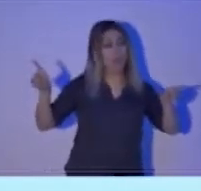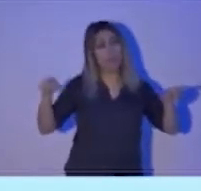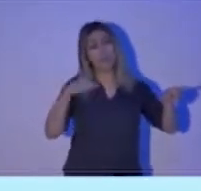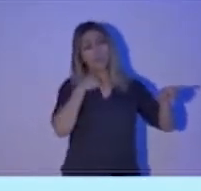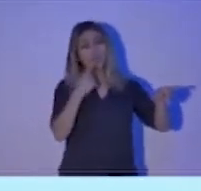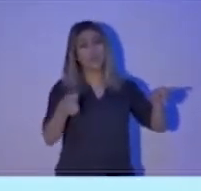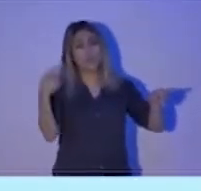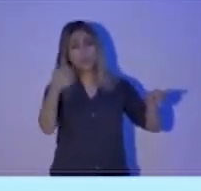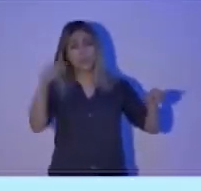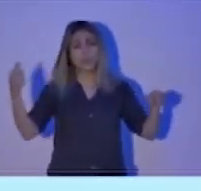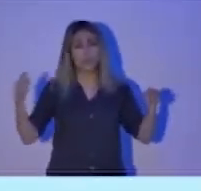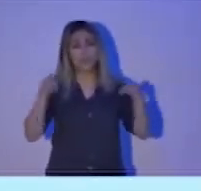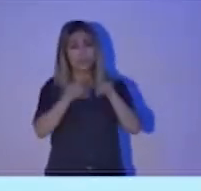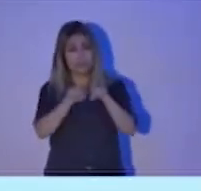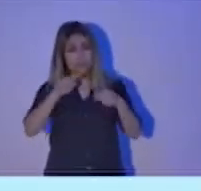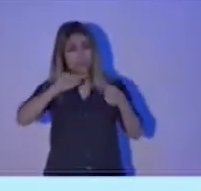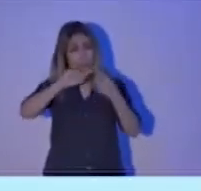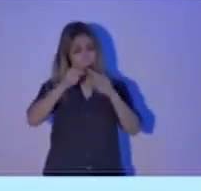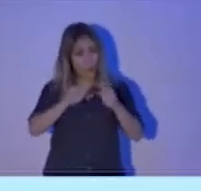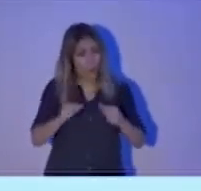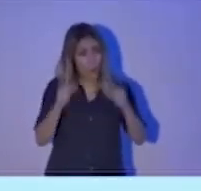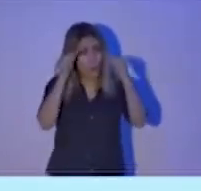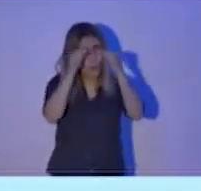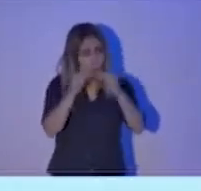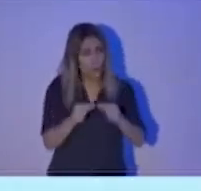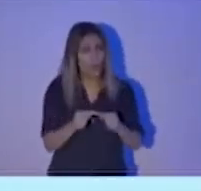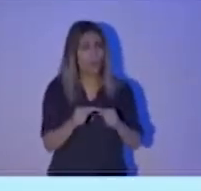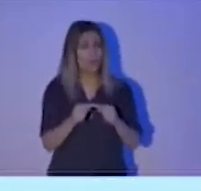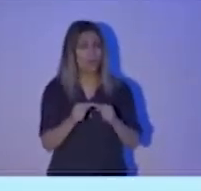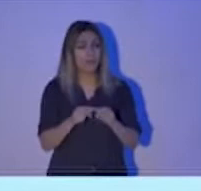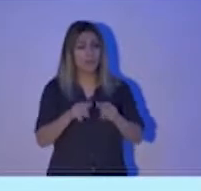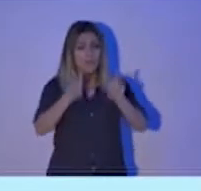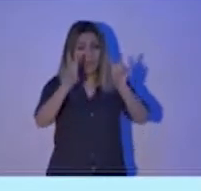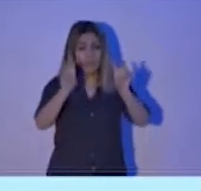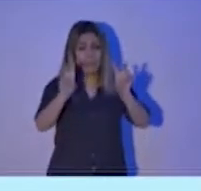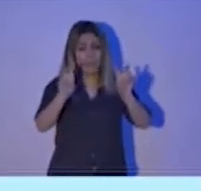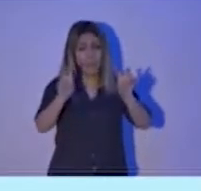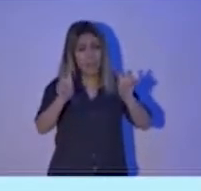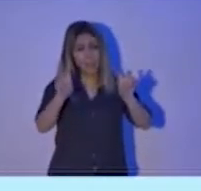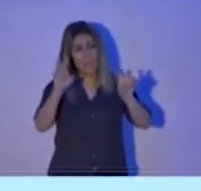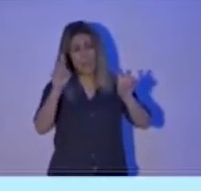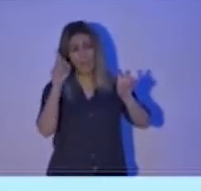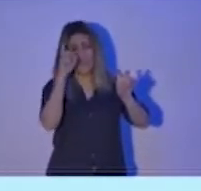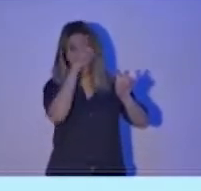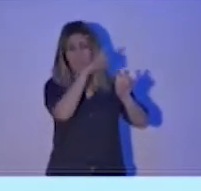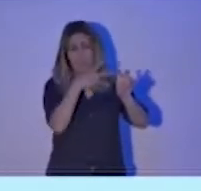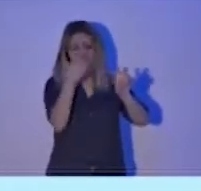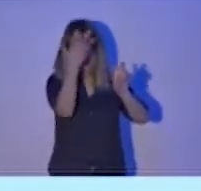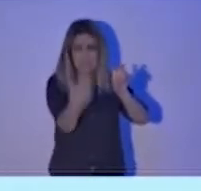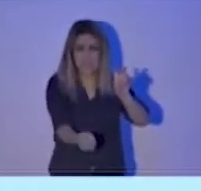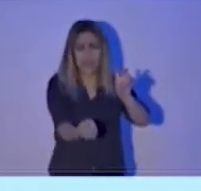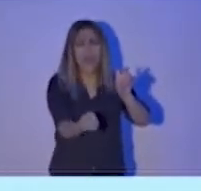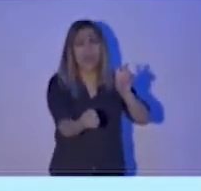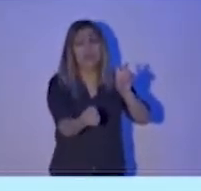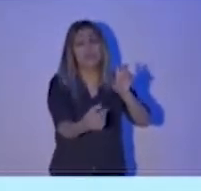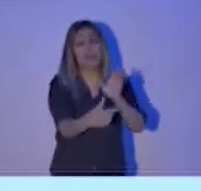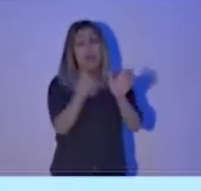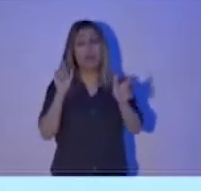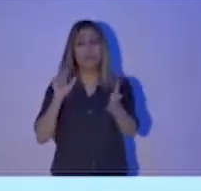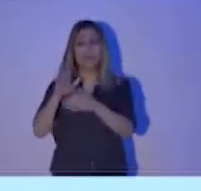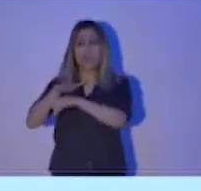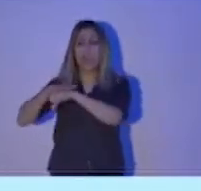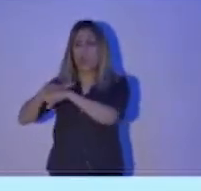temas, mesmo aqueles que sejam de difícil aceitação. Nós não podemos fugir